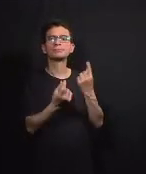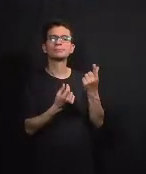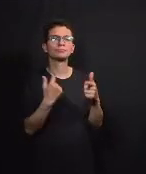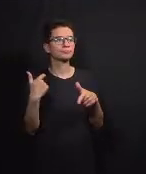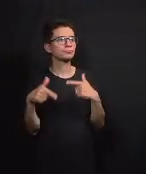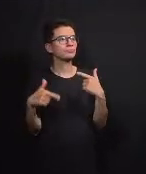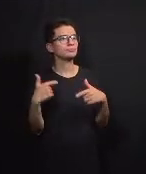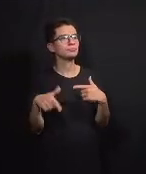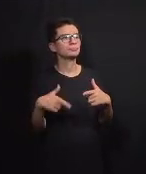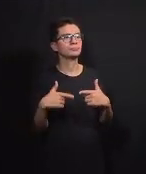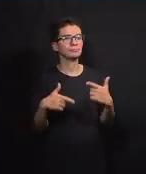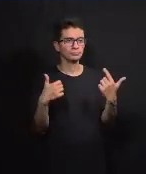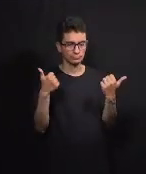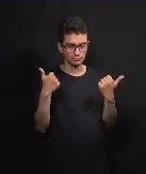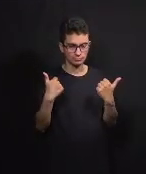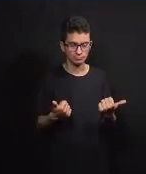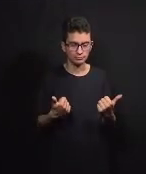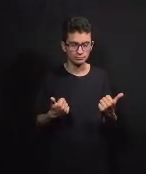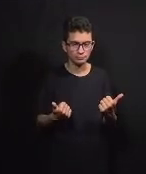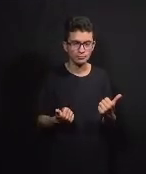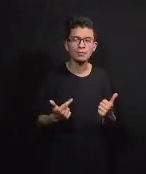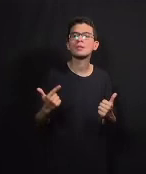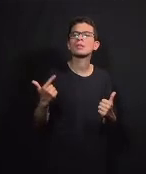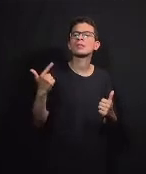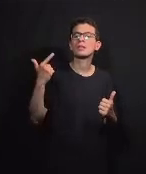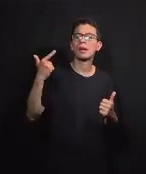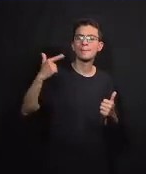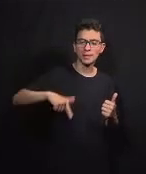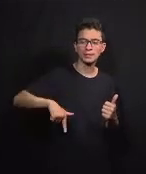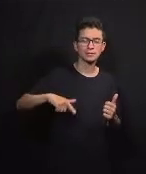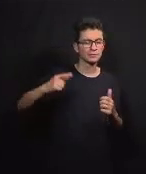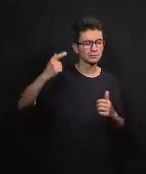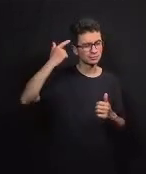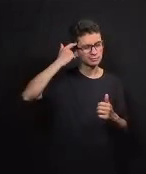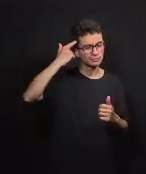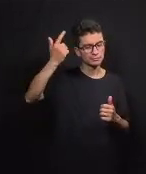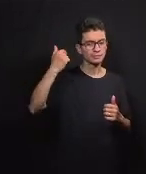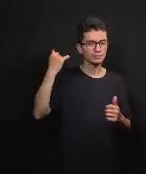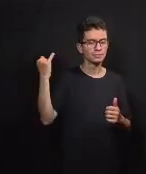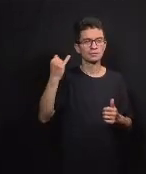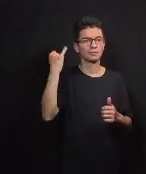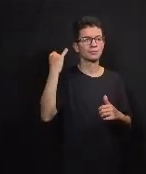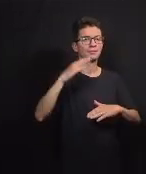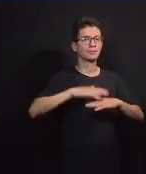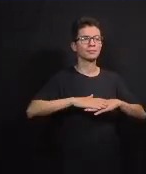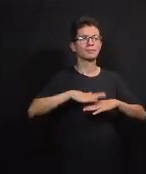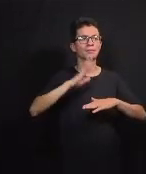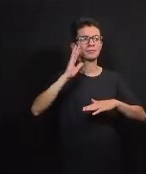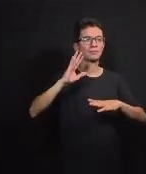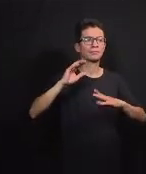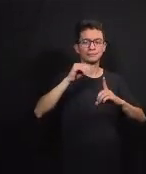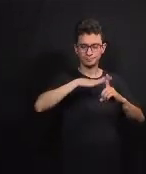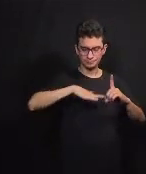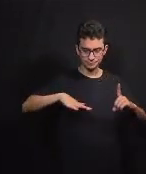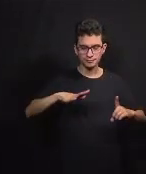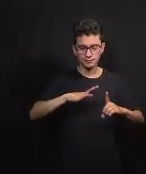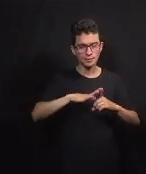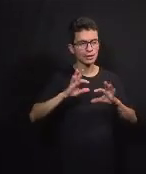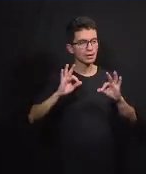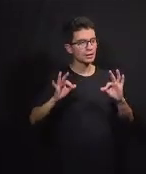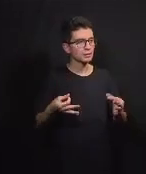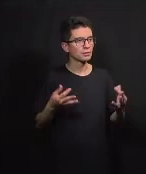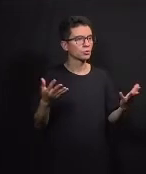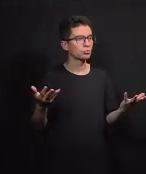trabalho. A outra questão que está ligada à sociedade, à economia,